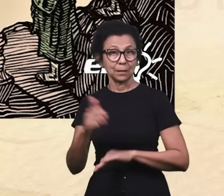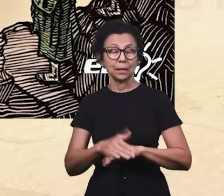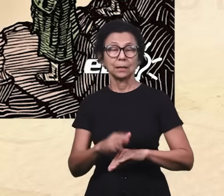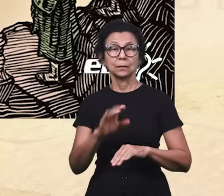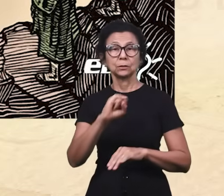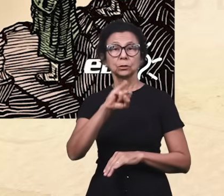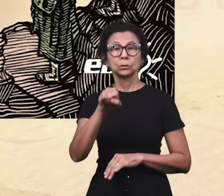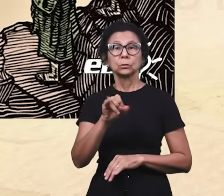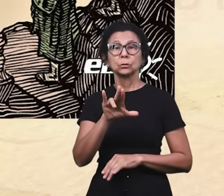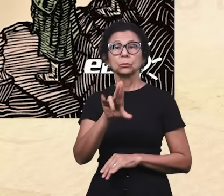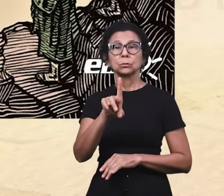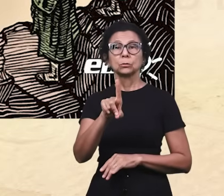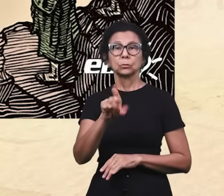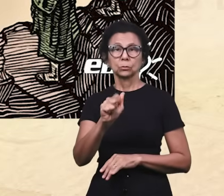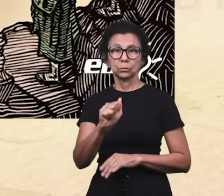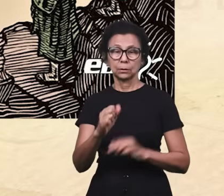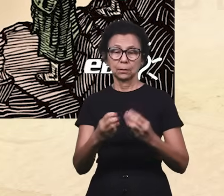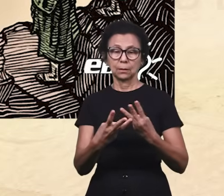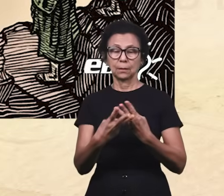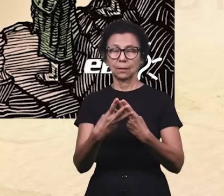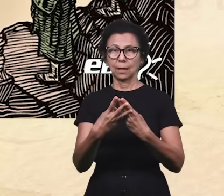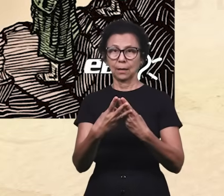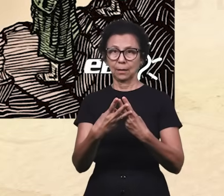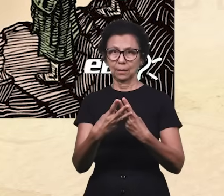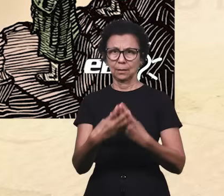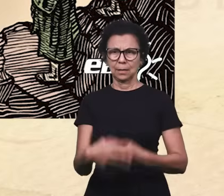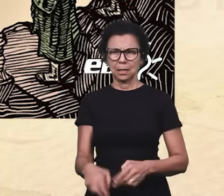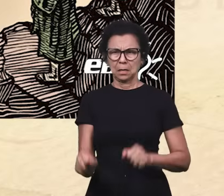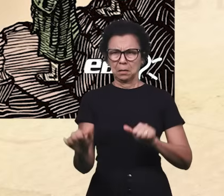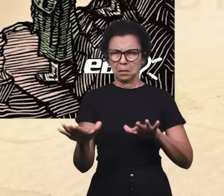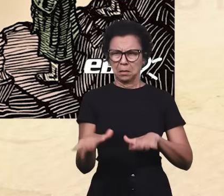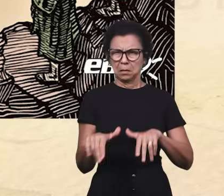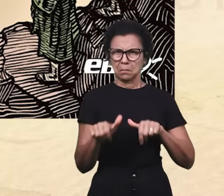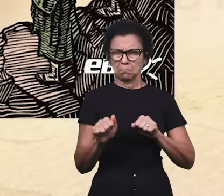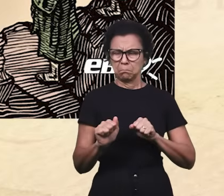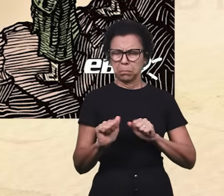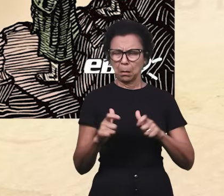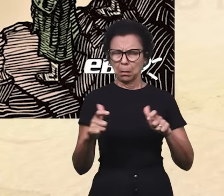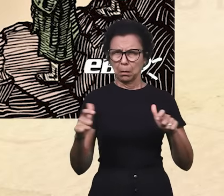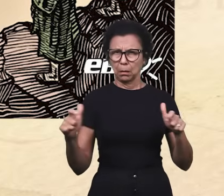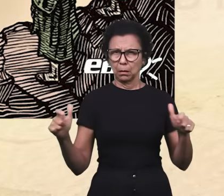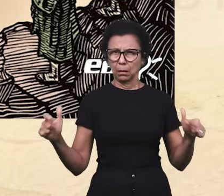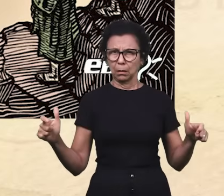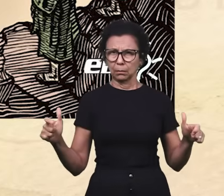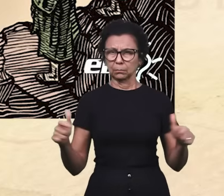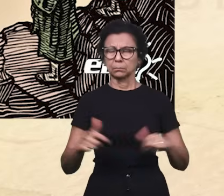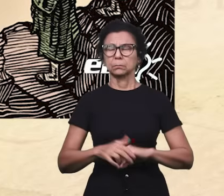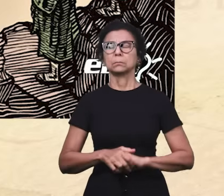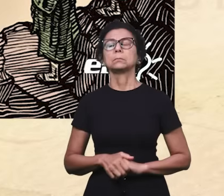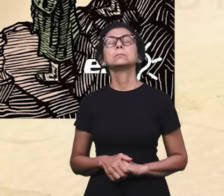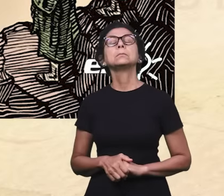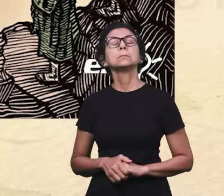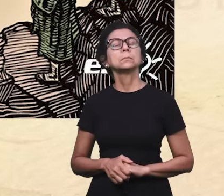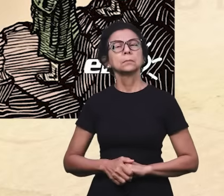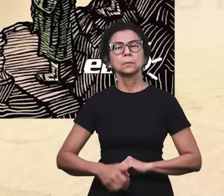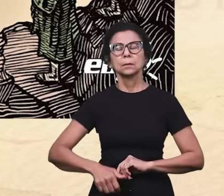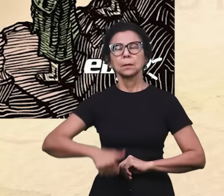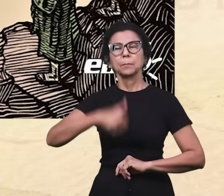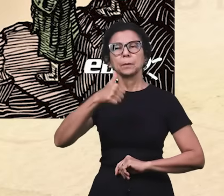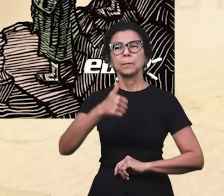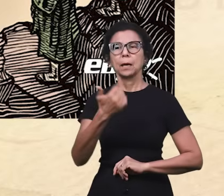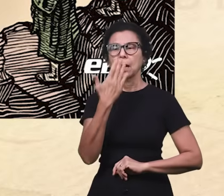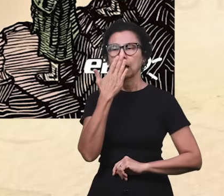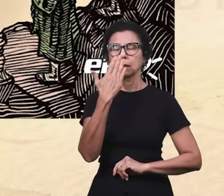Judá, porque era, inclusive, a maior tribo, era o maior exército. Essa tribo era a primeira a sair.